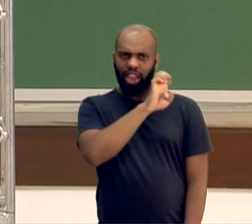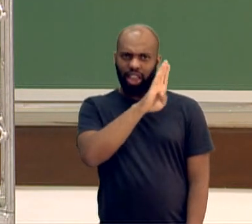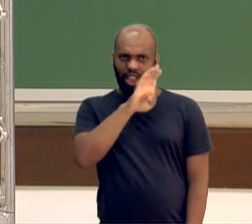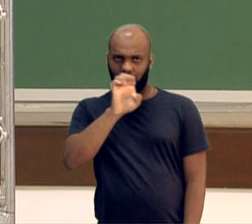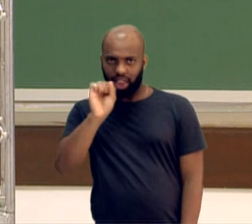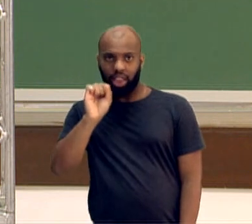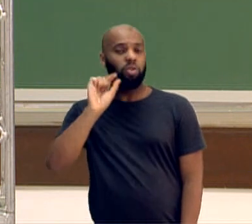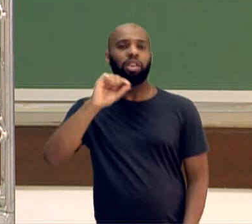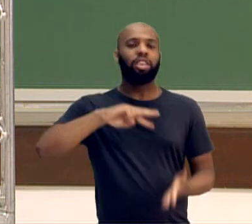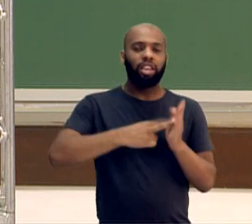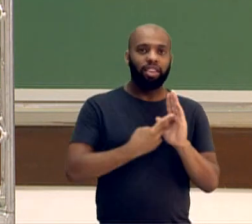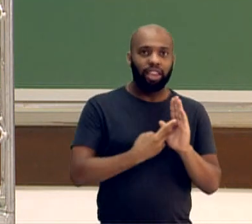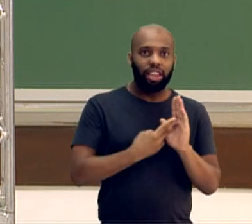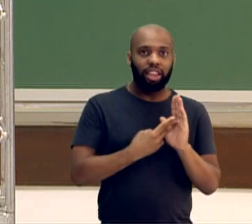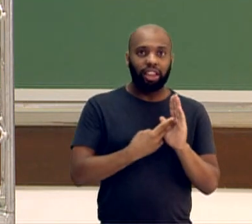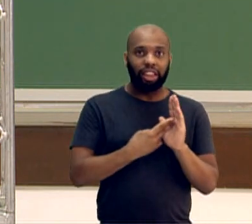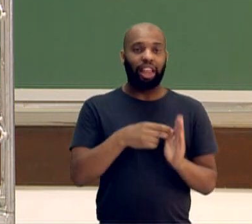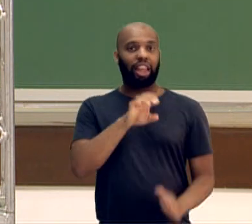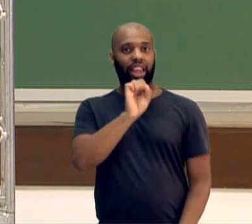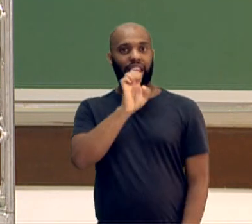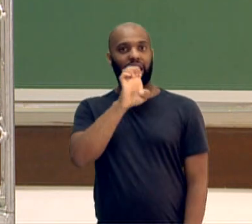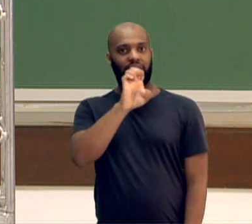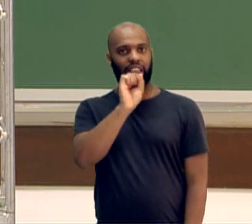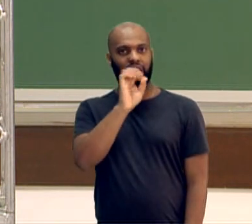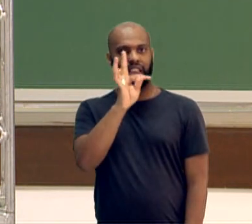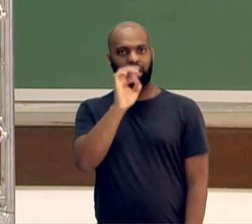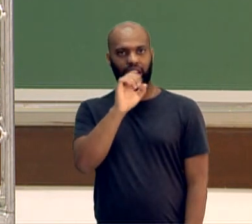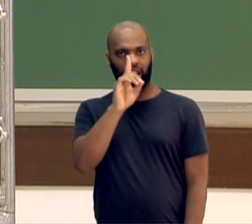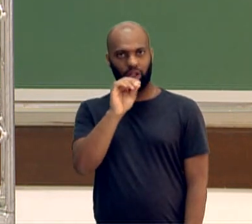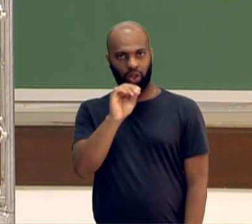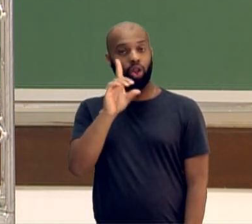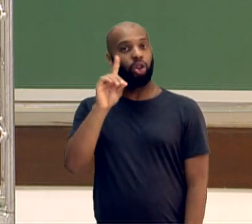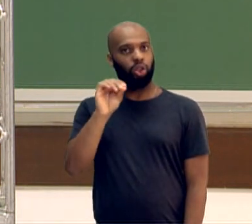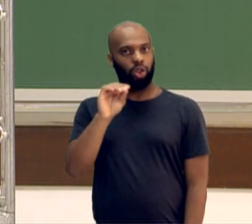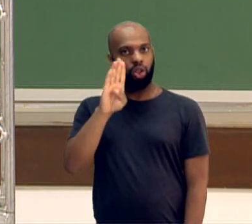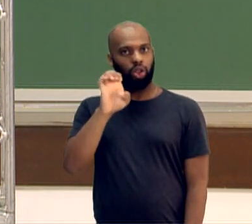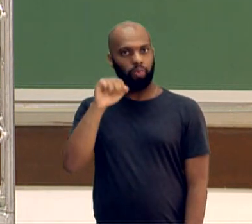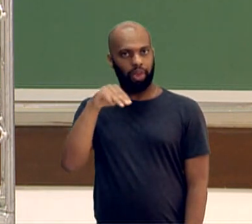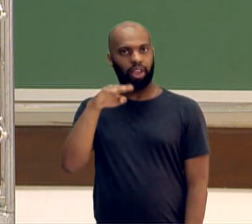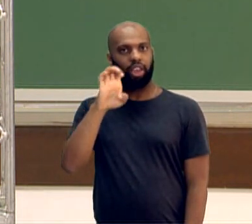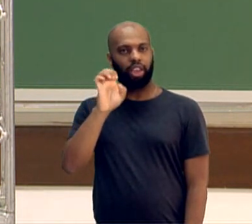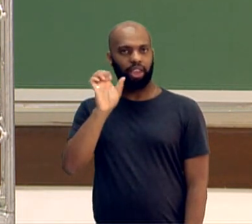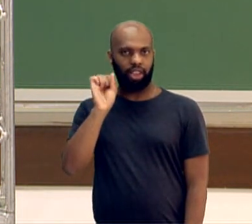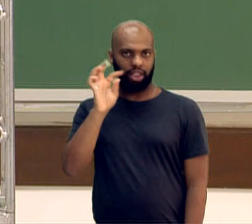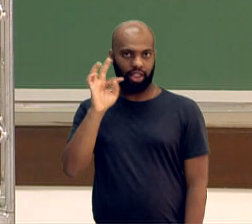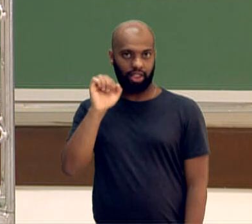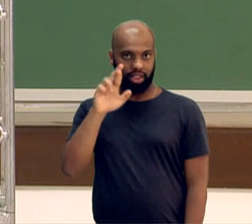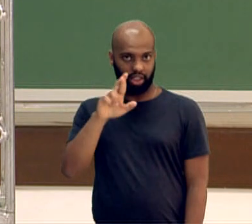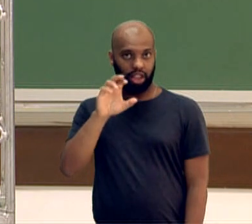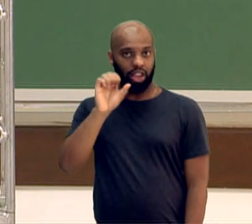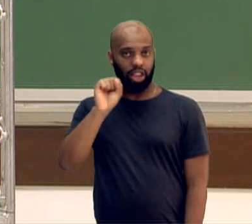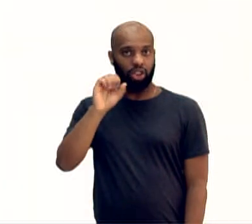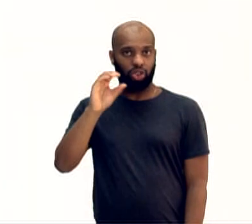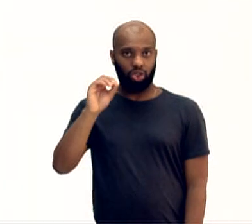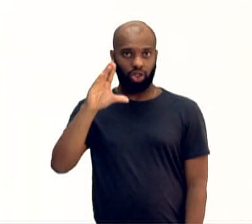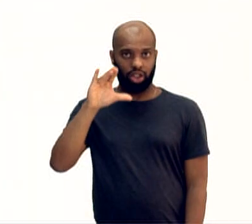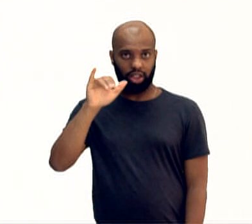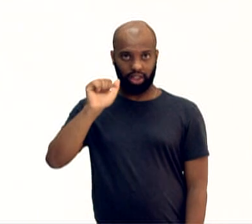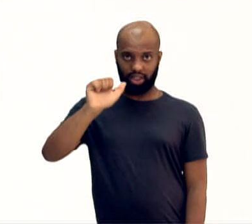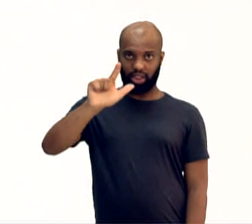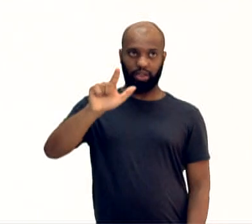do Bem-Estar Social. Então, é uma sigla muito importante para vocês, né, estarem atentos aí. Também se chama muito de Welfare